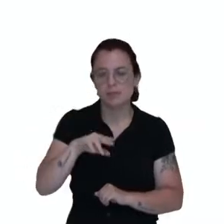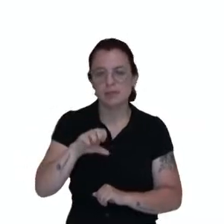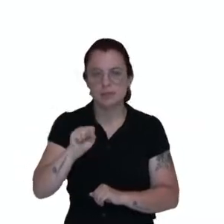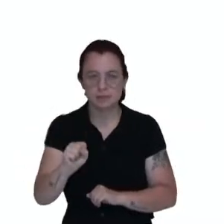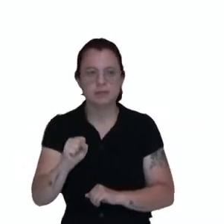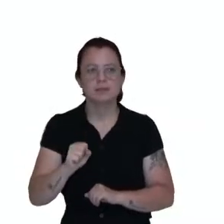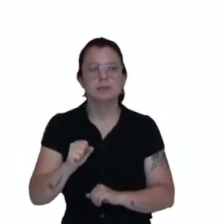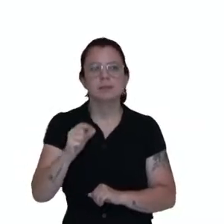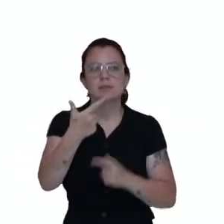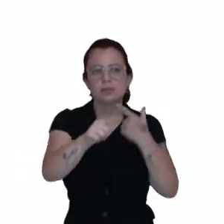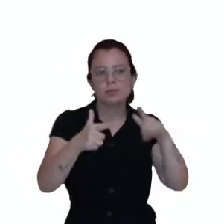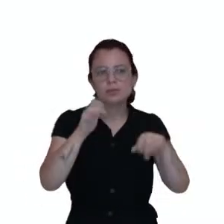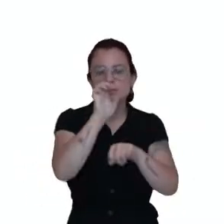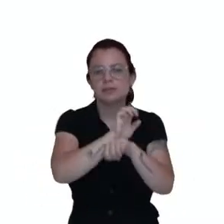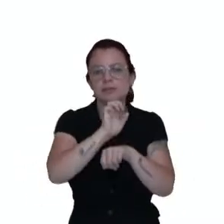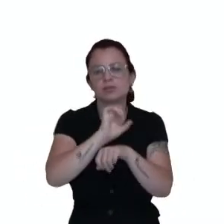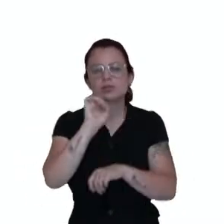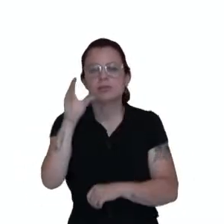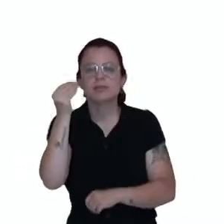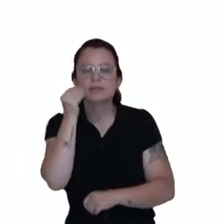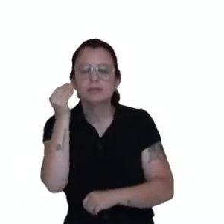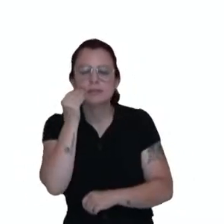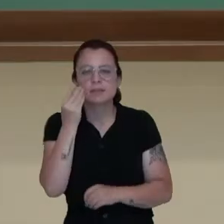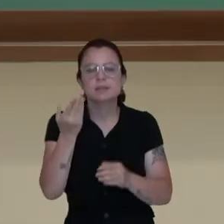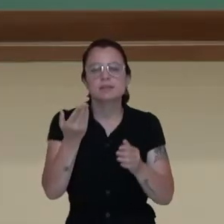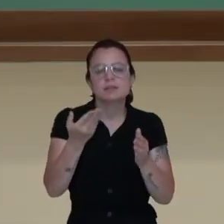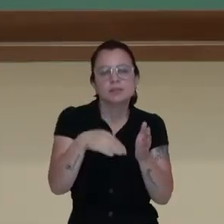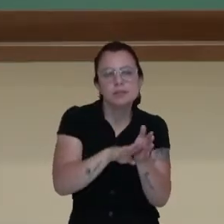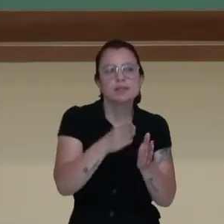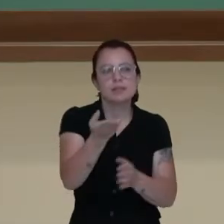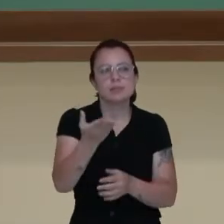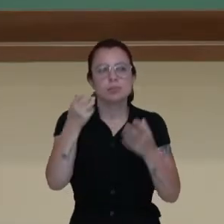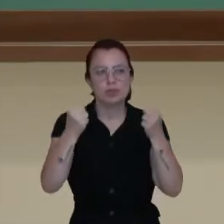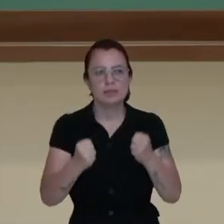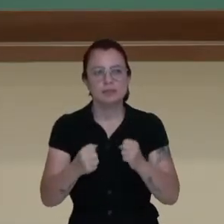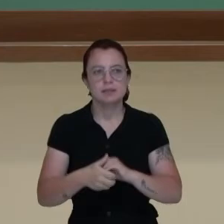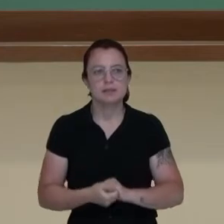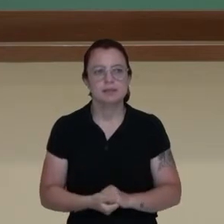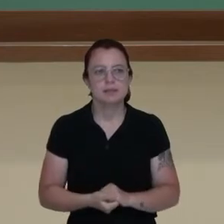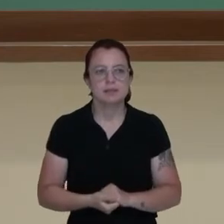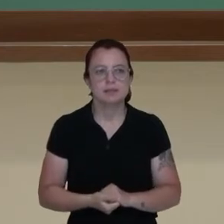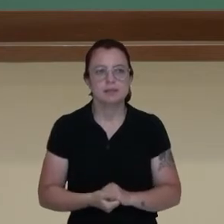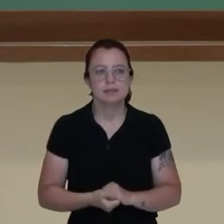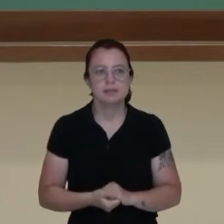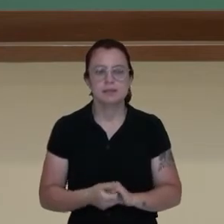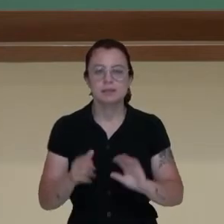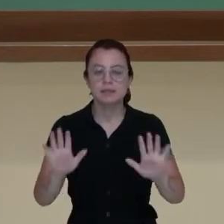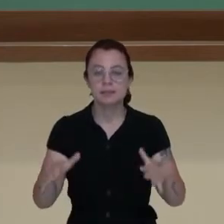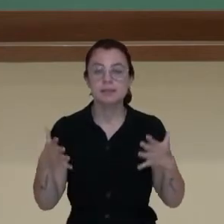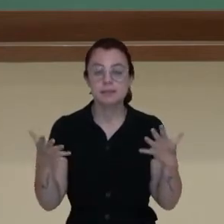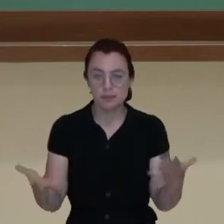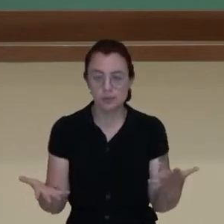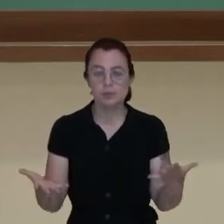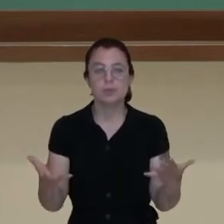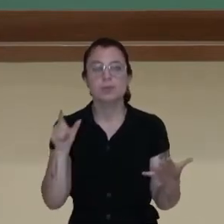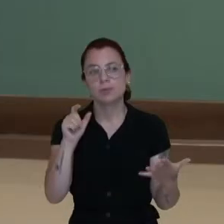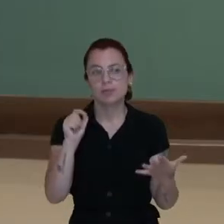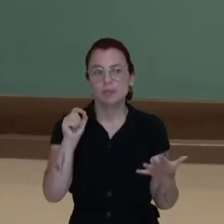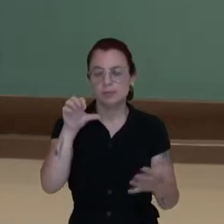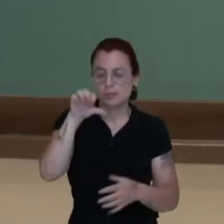outros estados só tentavam chegar até esse poder. Bom, dentro dessa Revolução